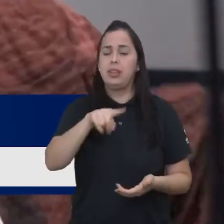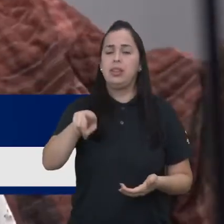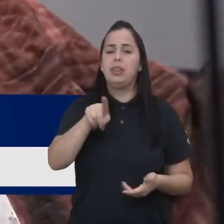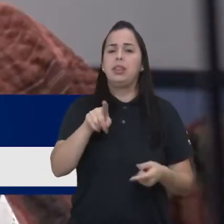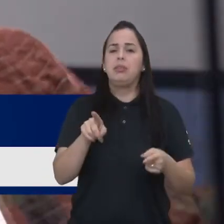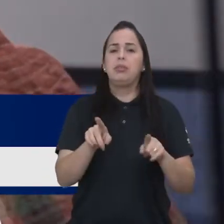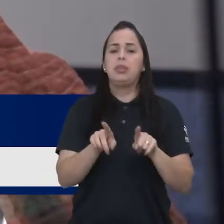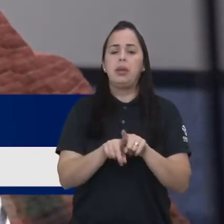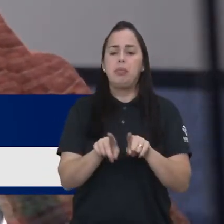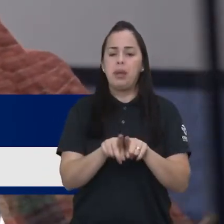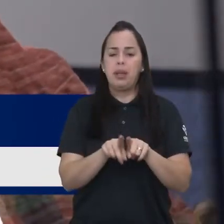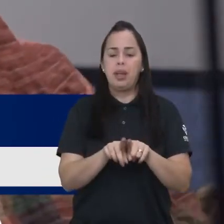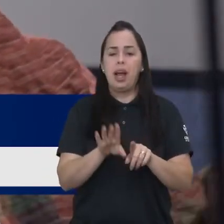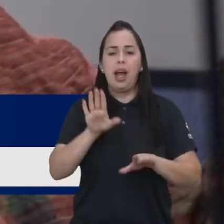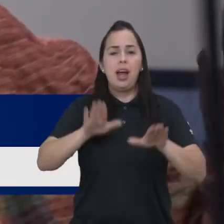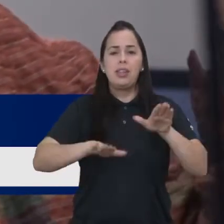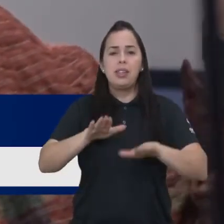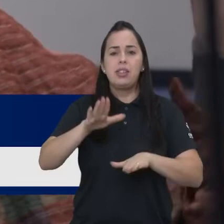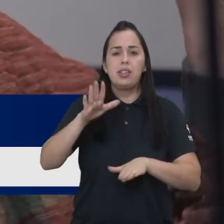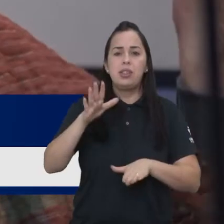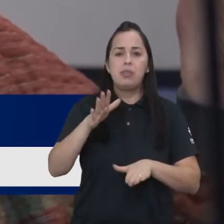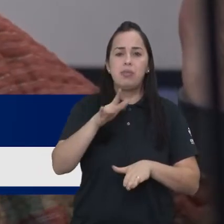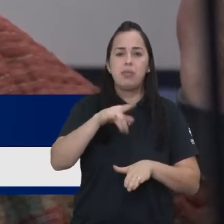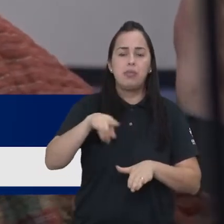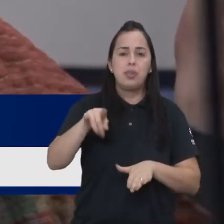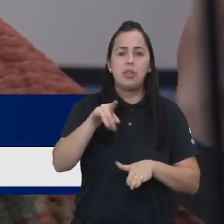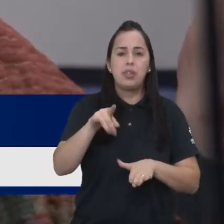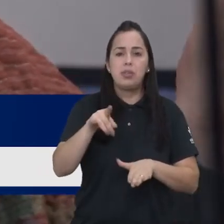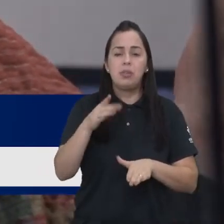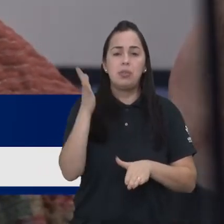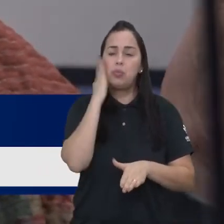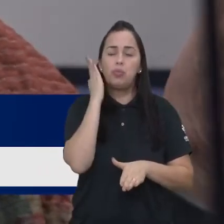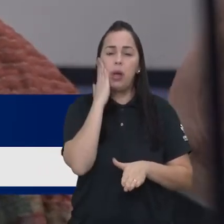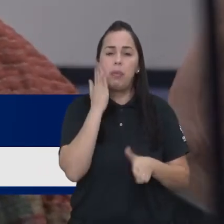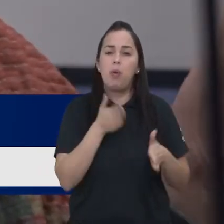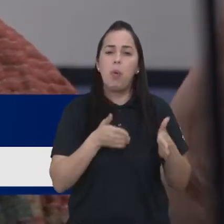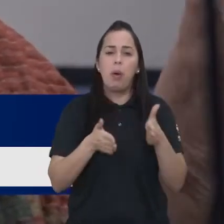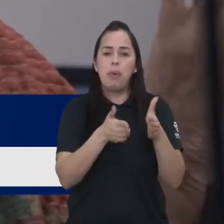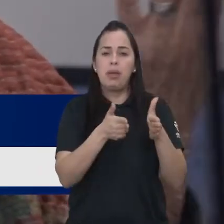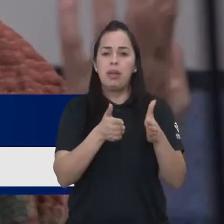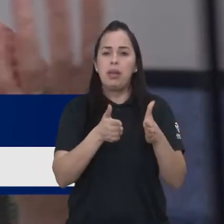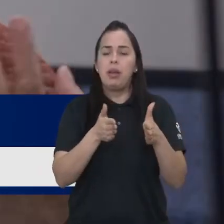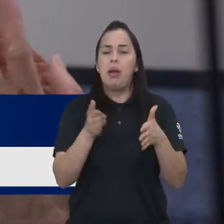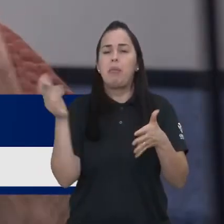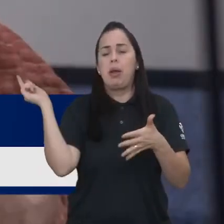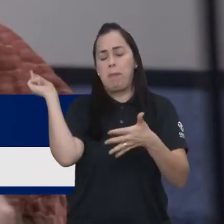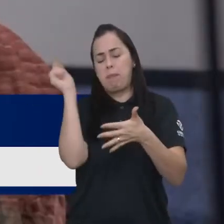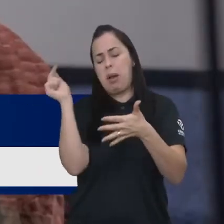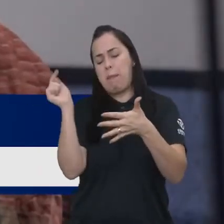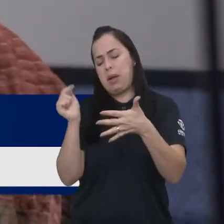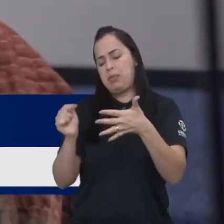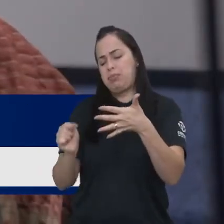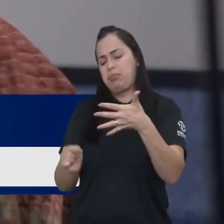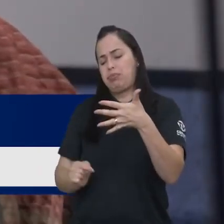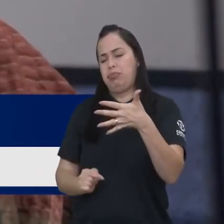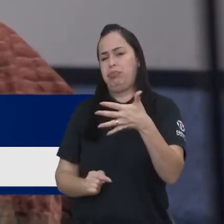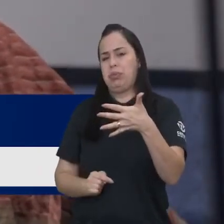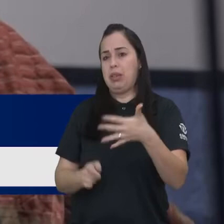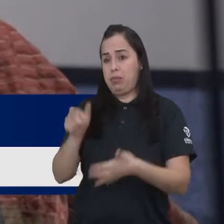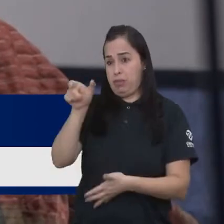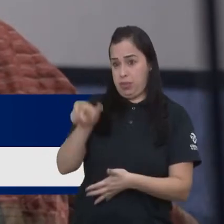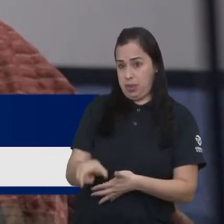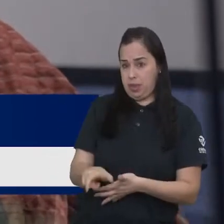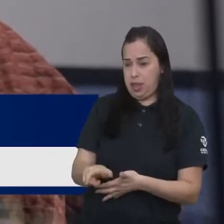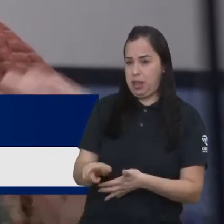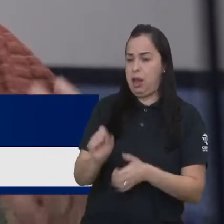não tem nem como vocês saberem por onde vocês vão procurar o caminho. Então, é muita coisa que eu acho que a gente, o